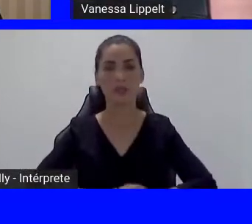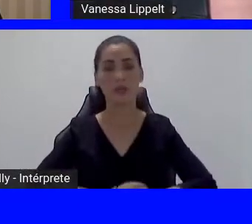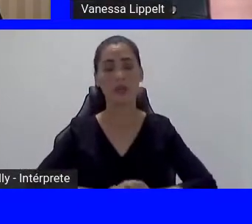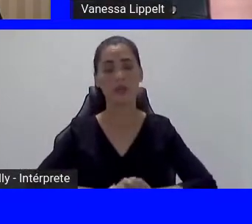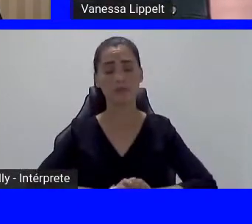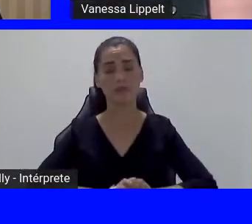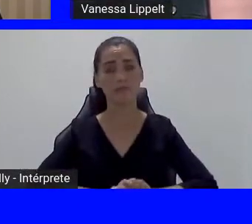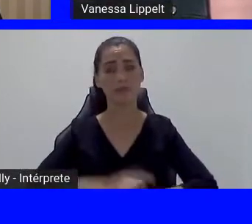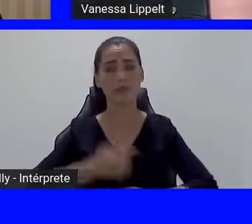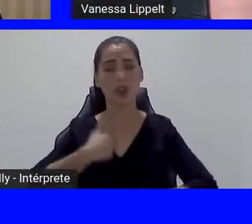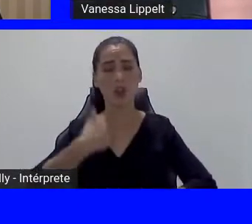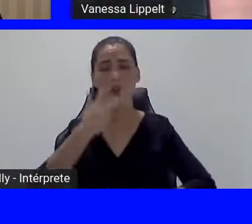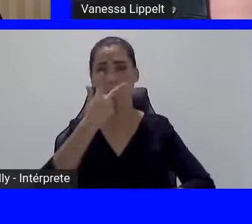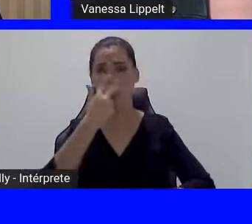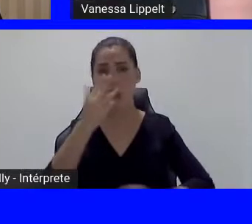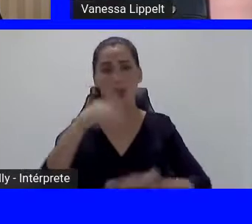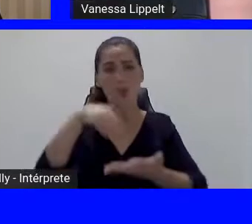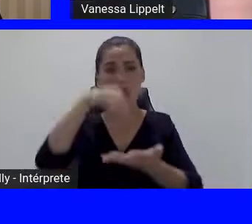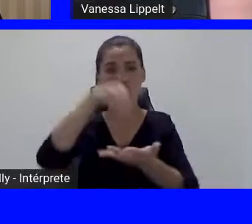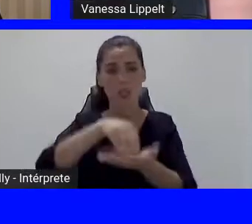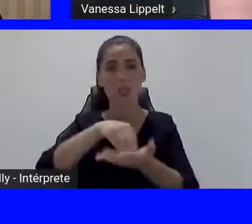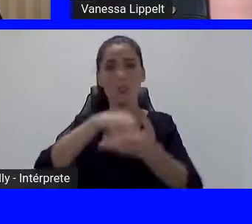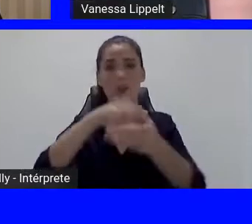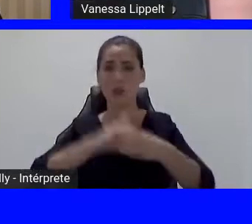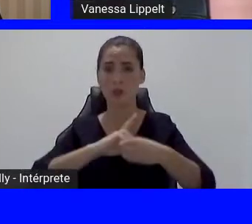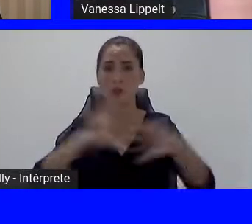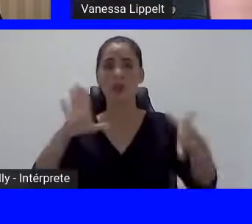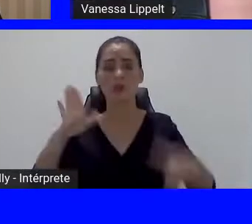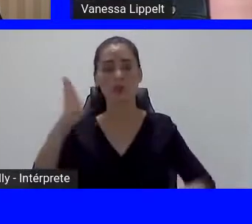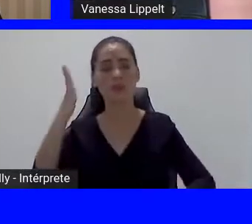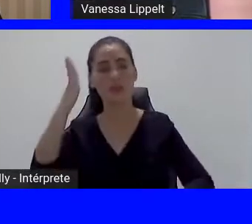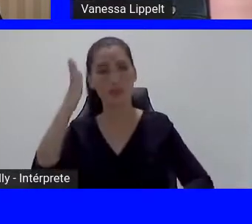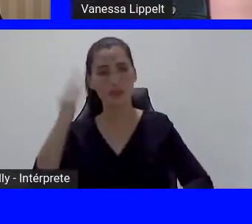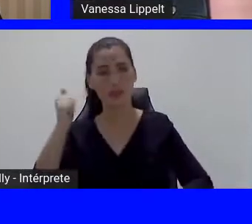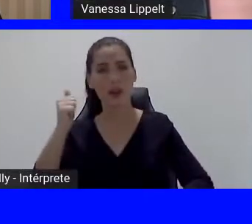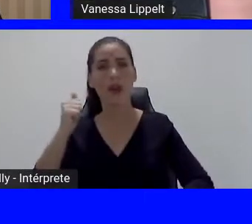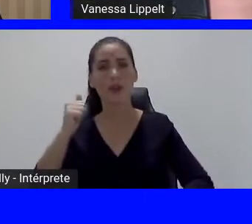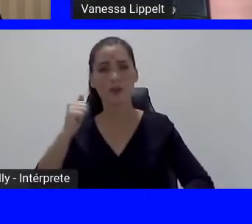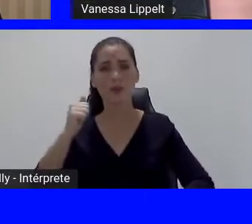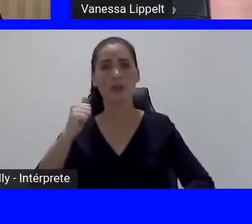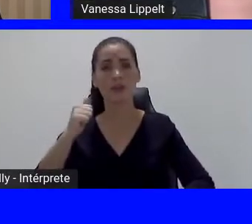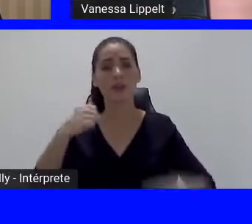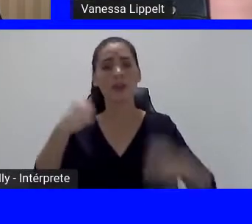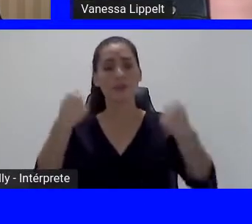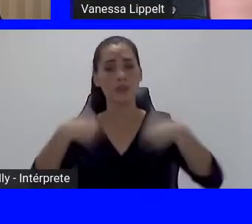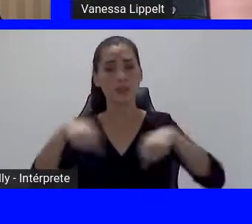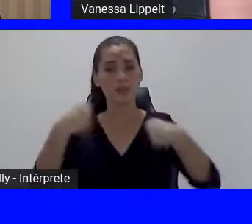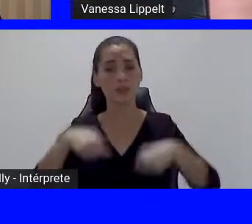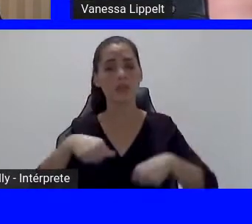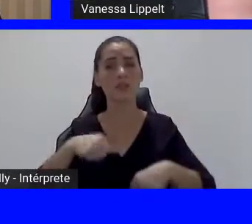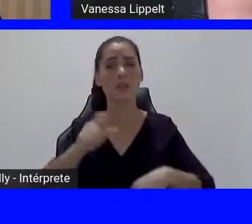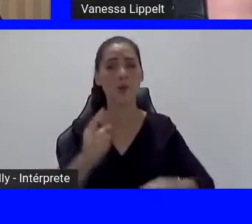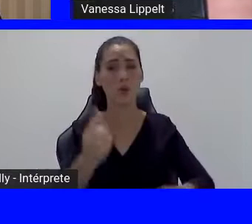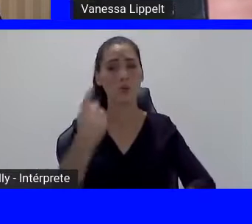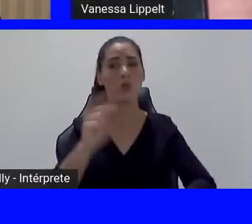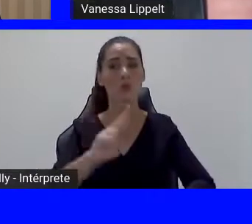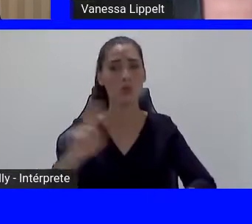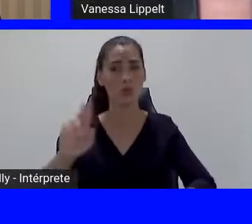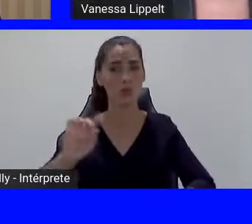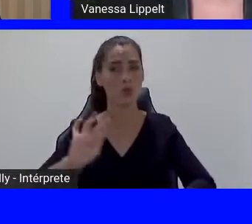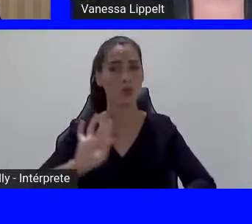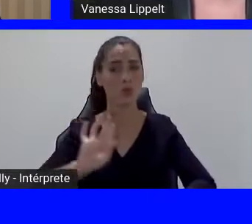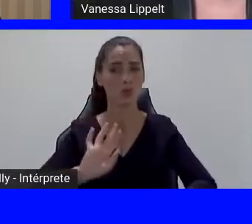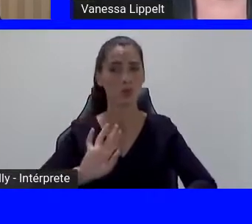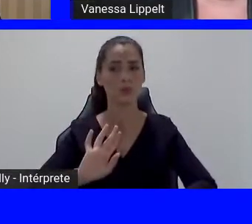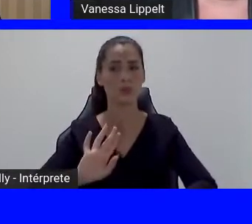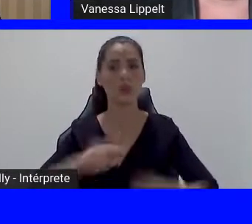conta, vai, com base em pesquisas, verificar que nós temos que afunilar em torno de um nome só. Nós teremos o ex-candidato, o ex-presidente, o